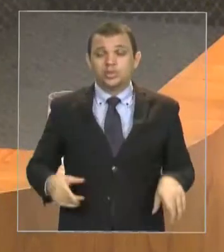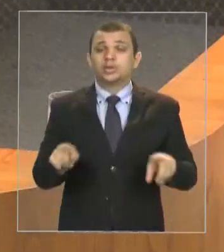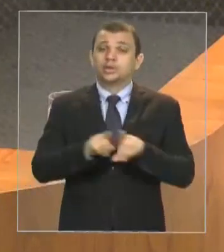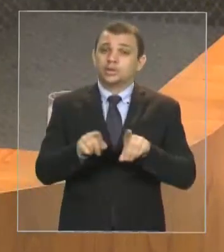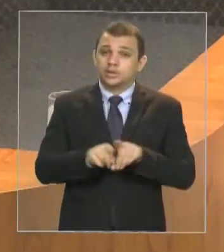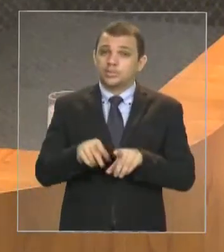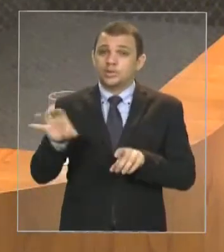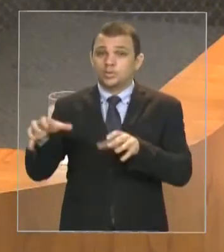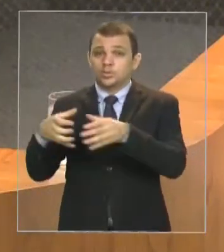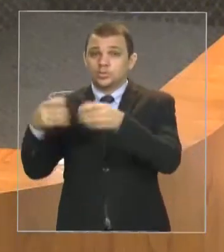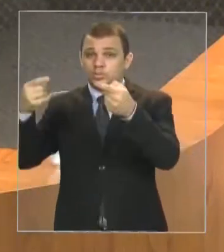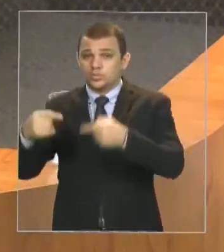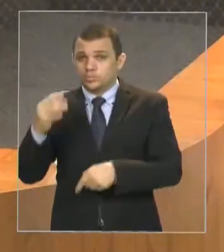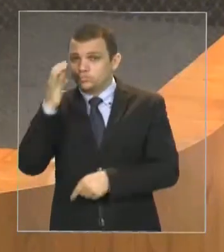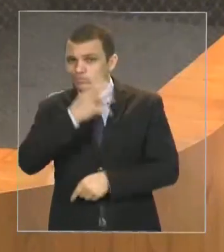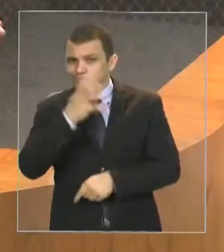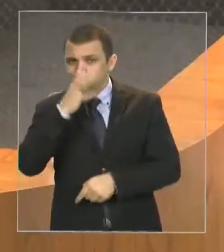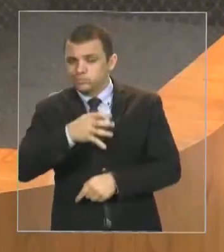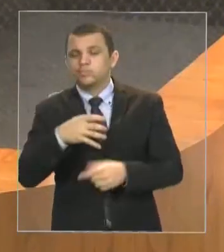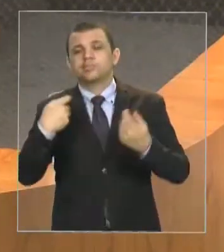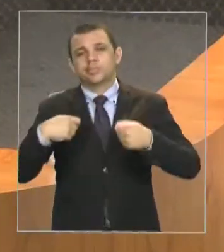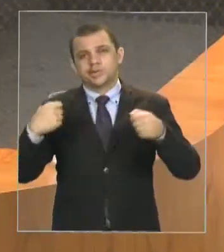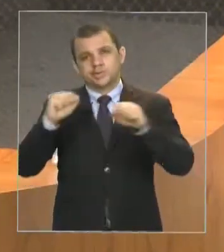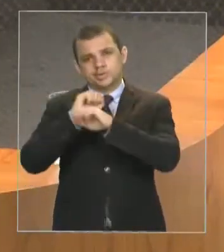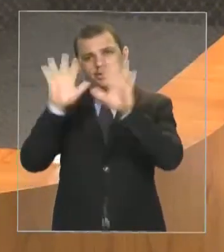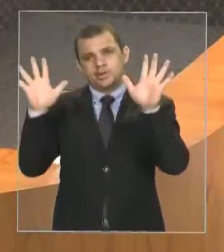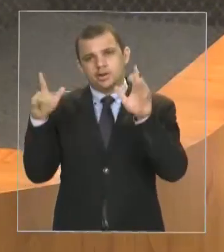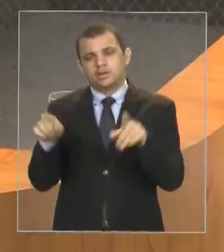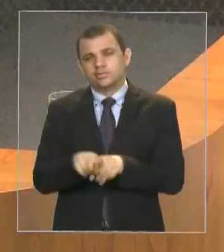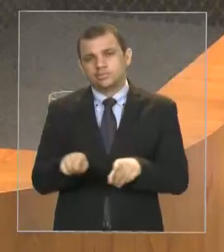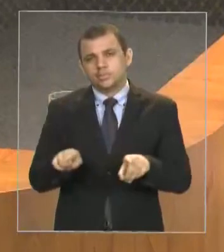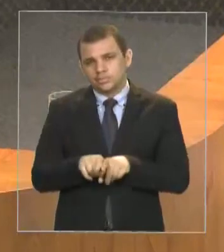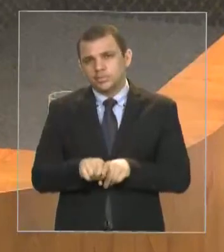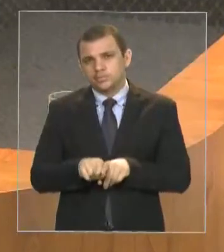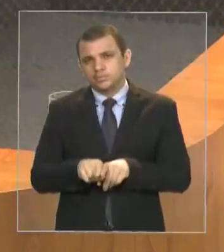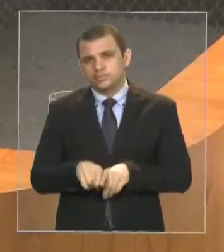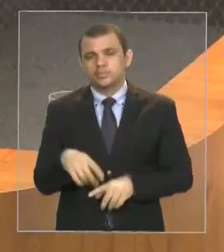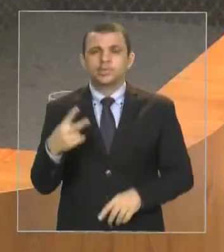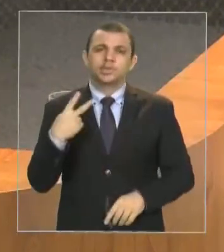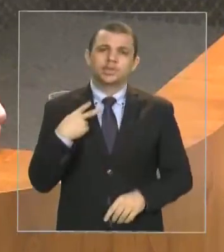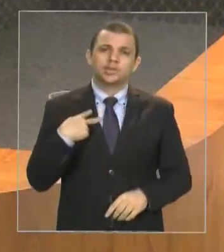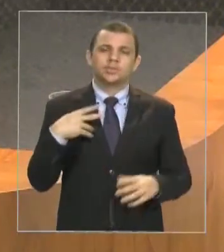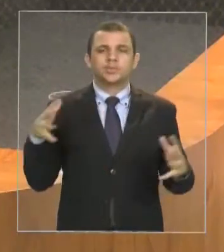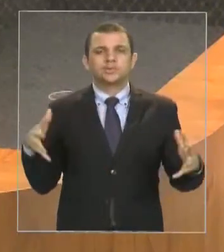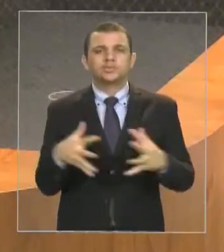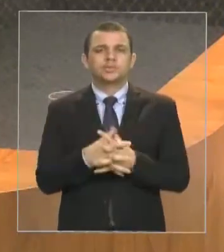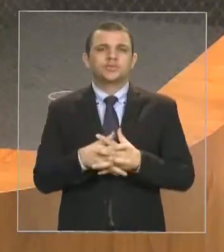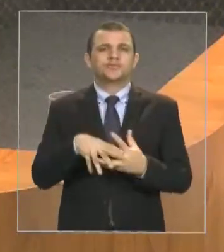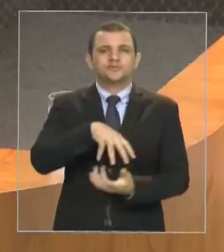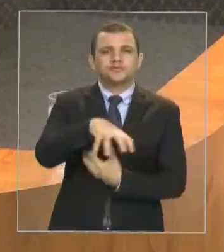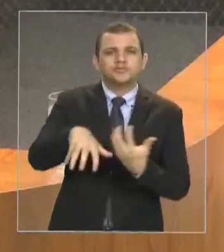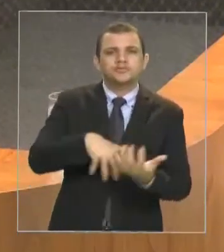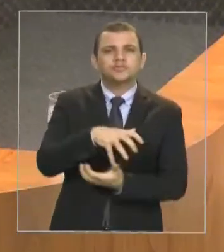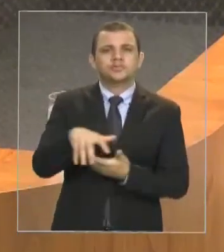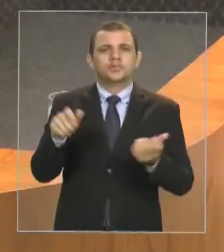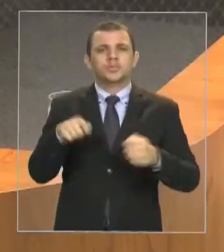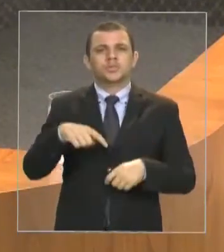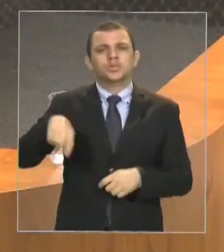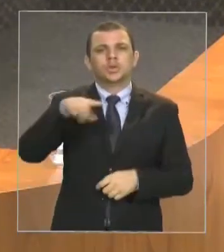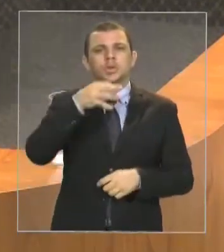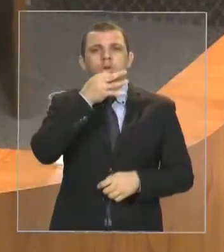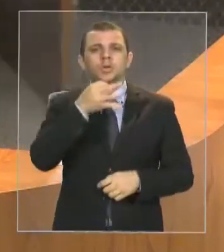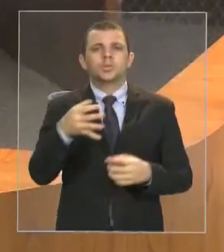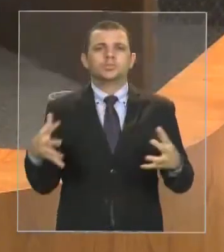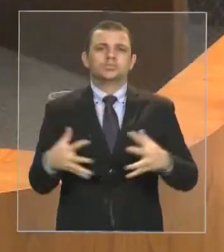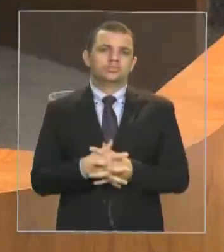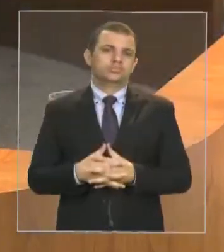da oposição. Nós não podemos fazer uma mistura onde possa confundir a opinião pública. O